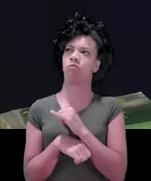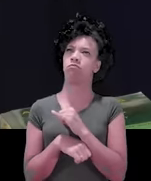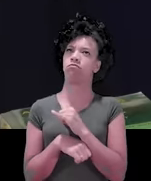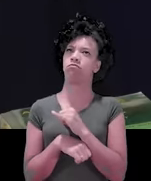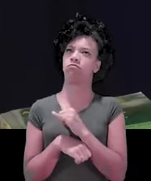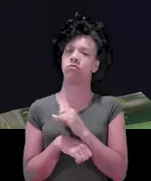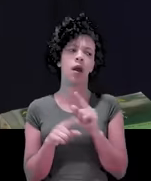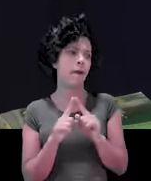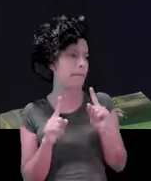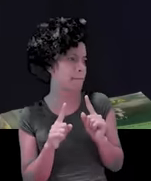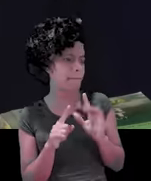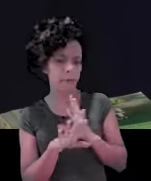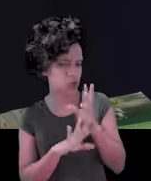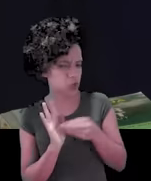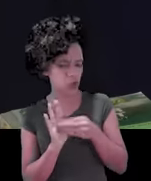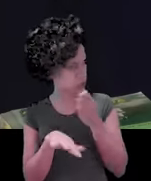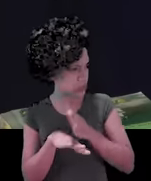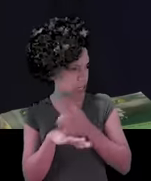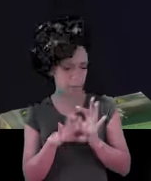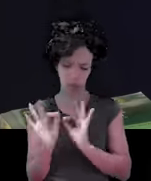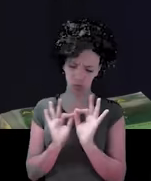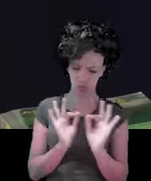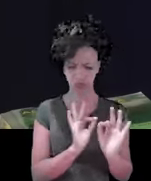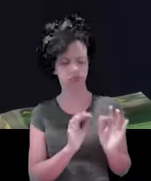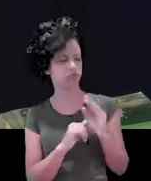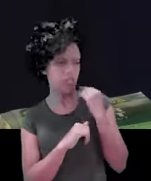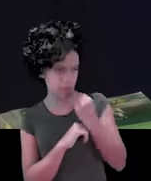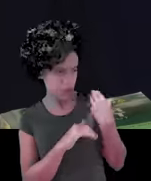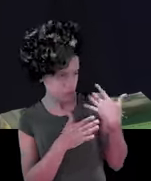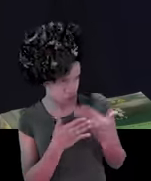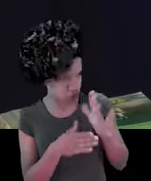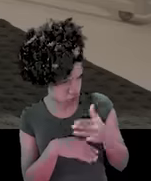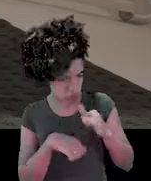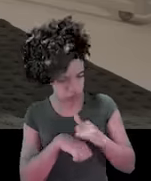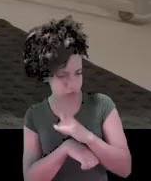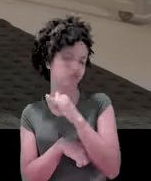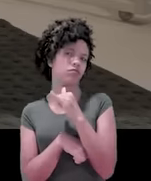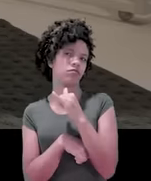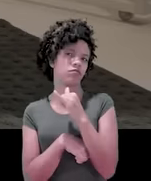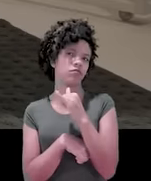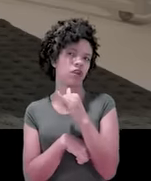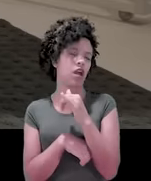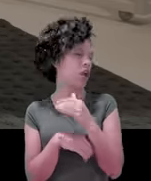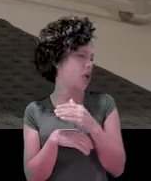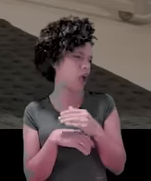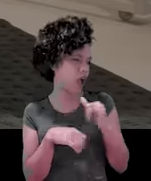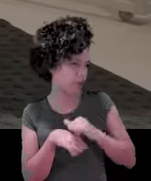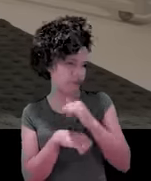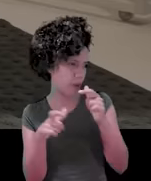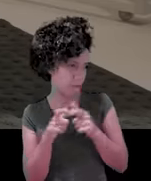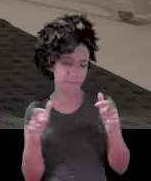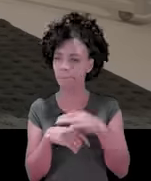é mas aí já viu logo treinamento né gera alguns anos de experiência ele voando e quando eu vi os